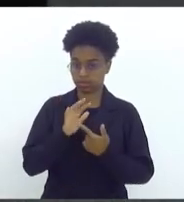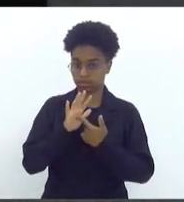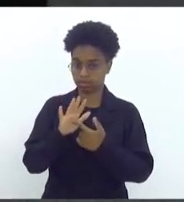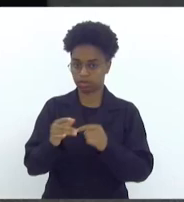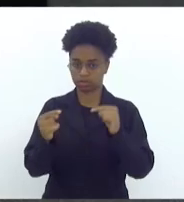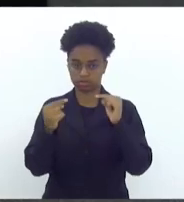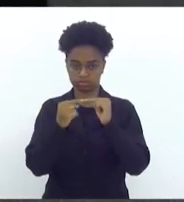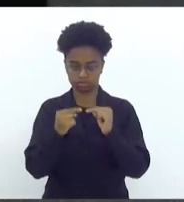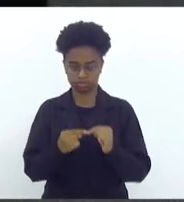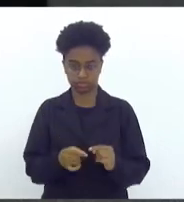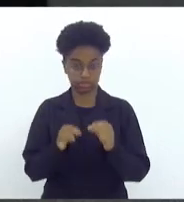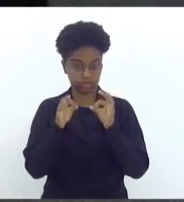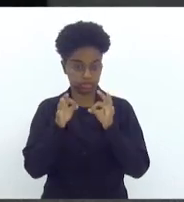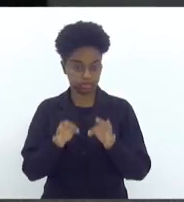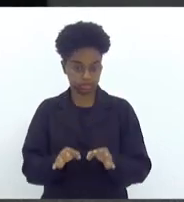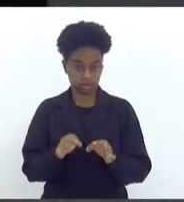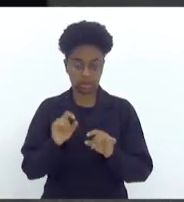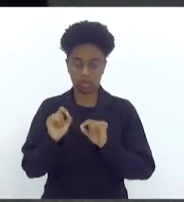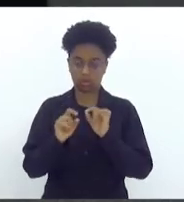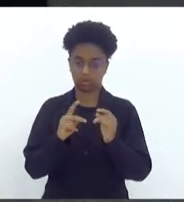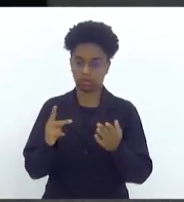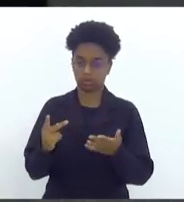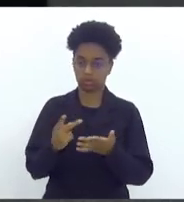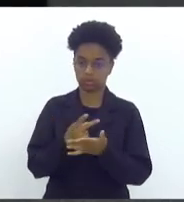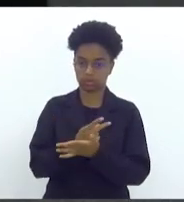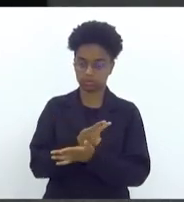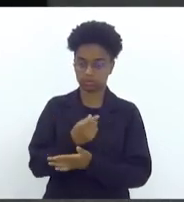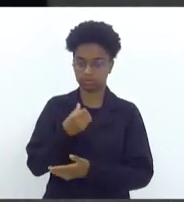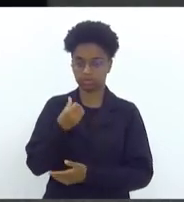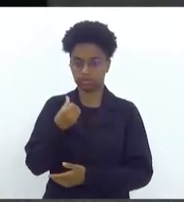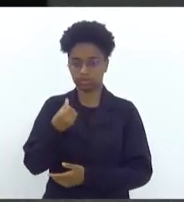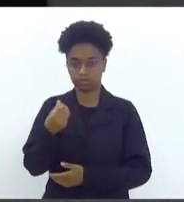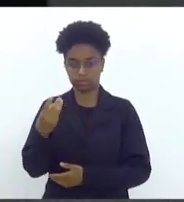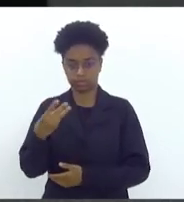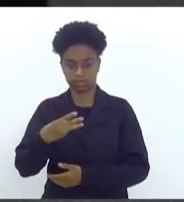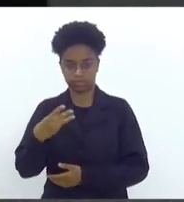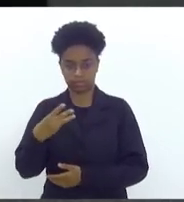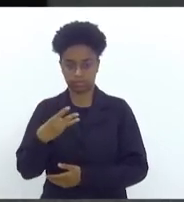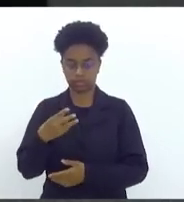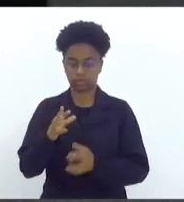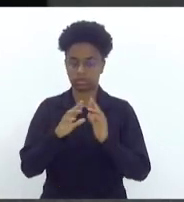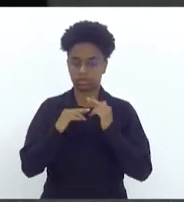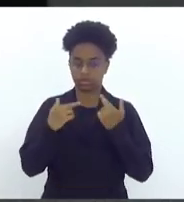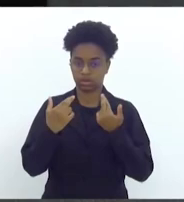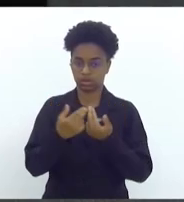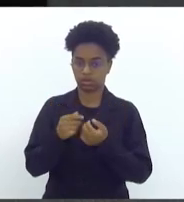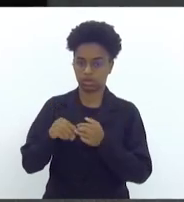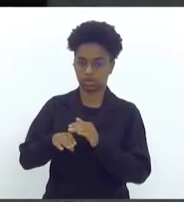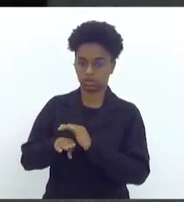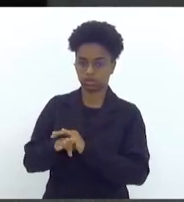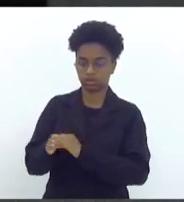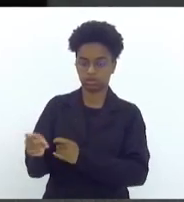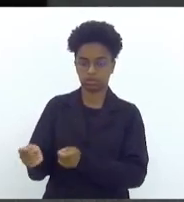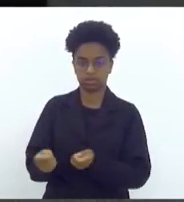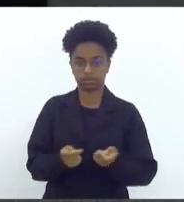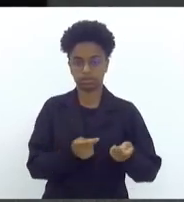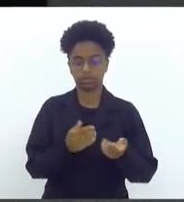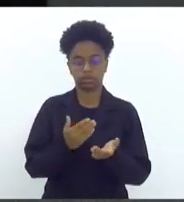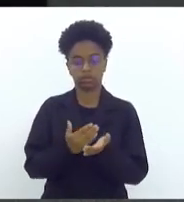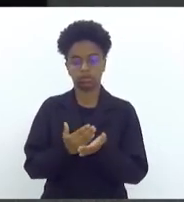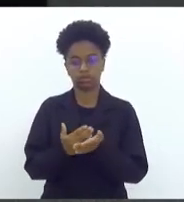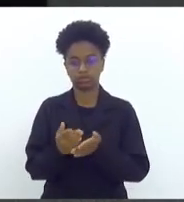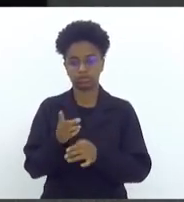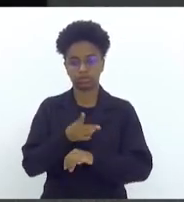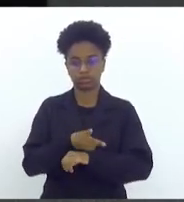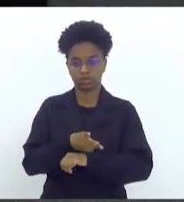exatidão o ocorrido na sexagésima terceira sessão ordinária que iniciada às